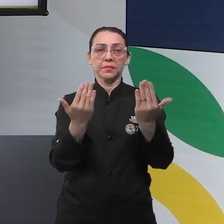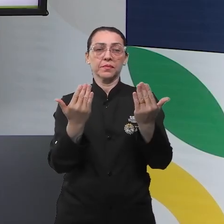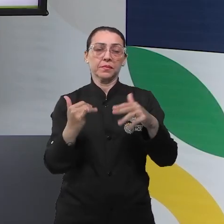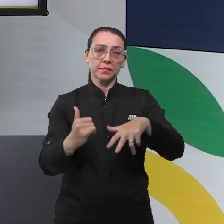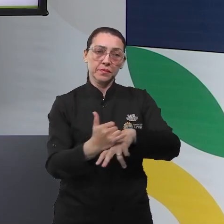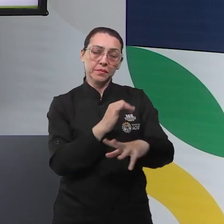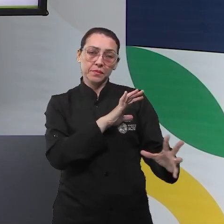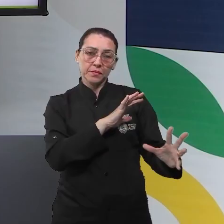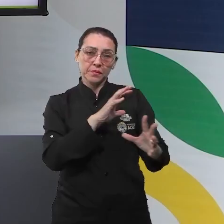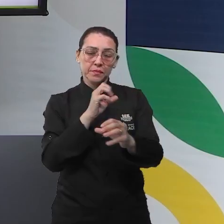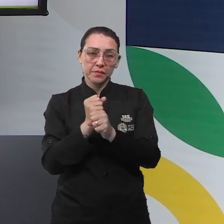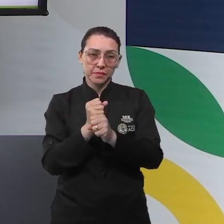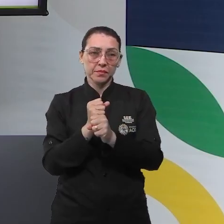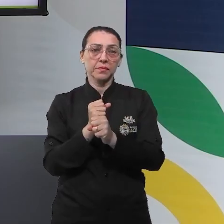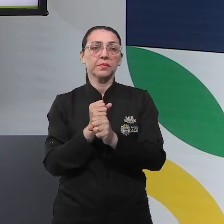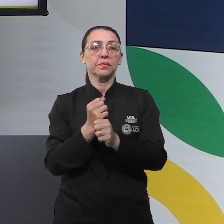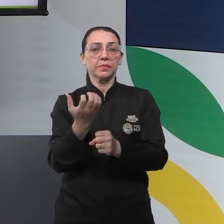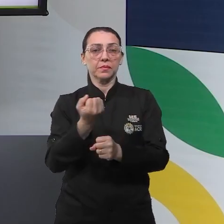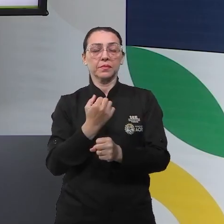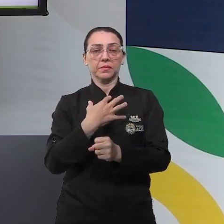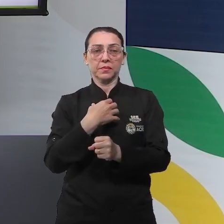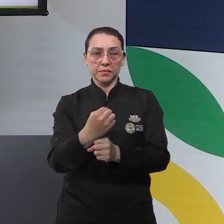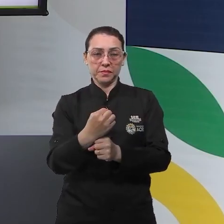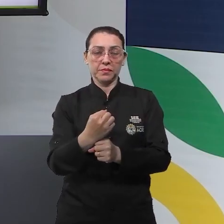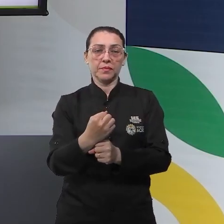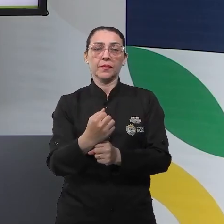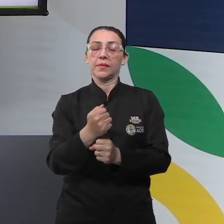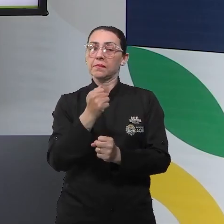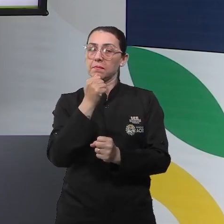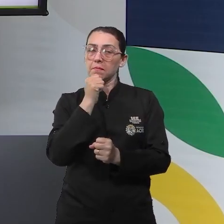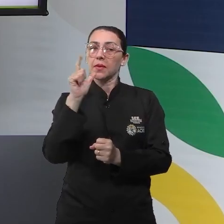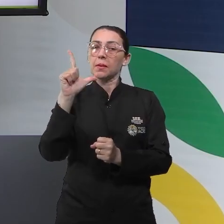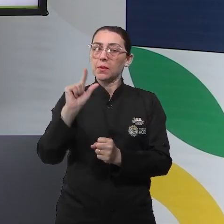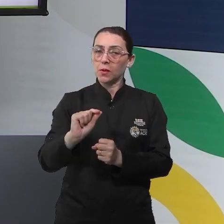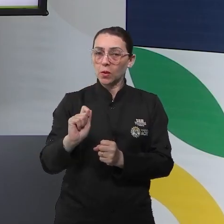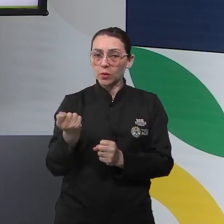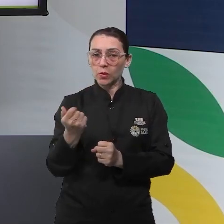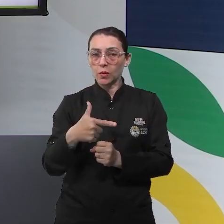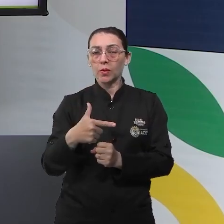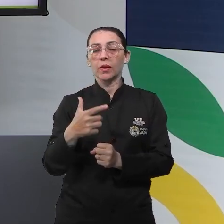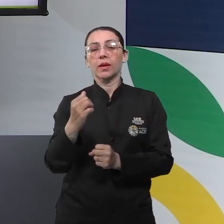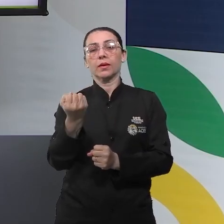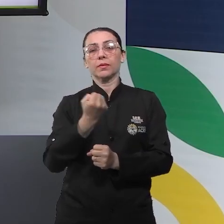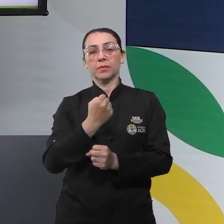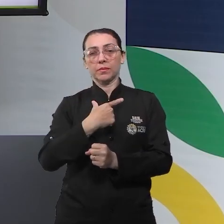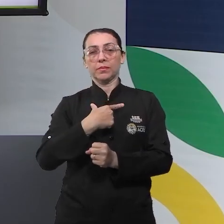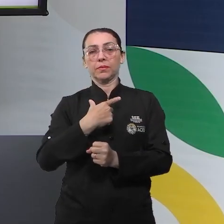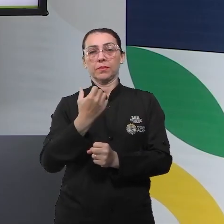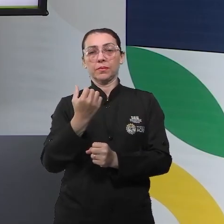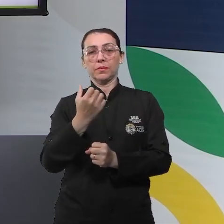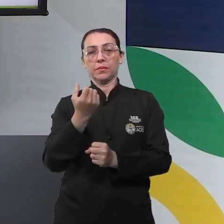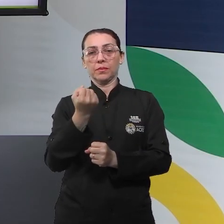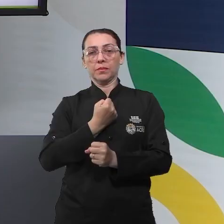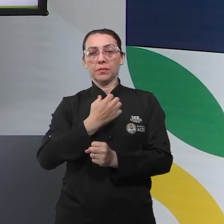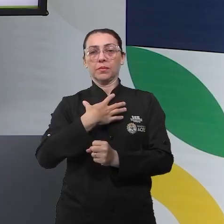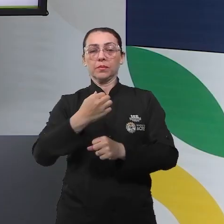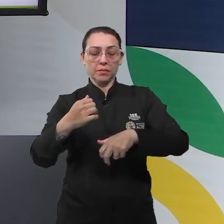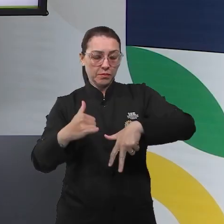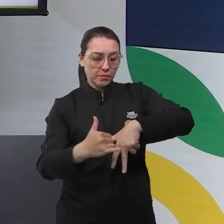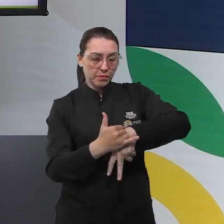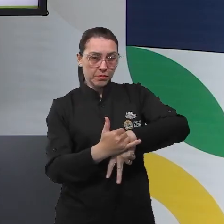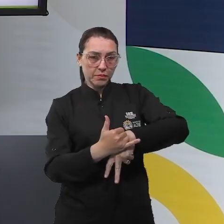guerra somadas às vítimas de homicídio ainda eram menores do que as vítimas de suicídio, tá